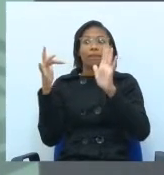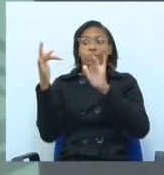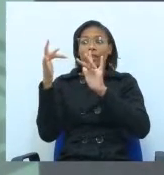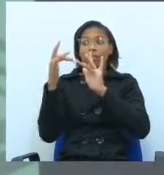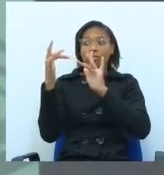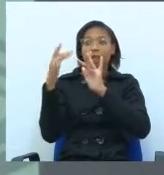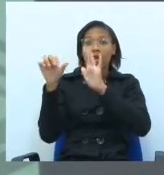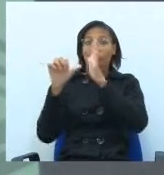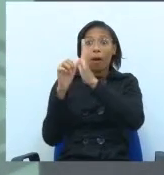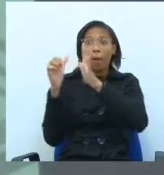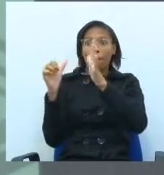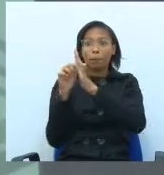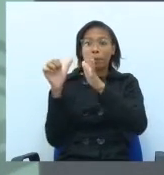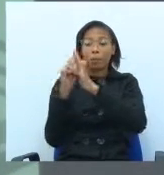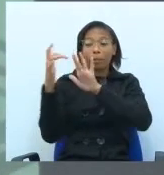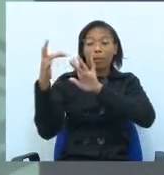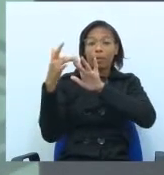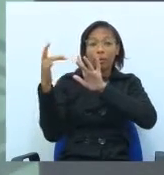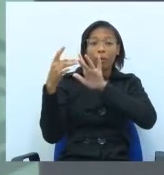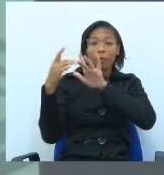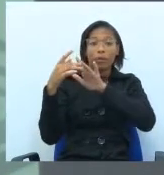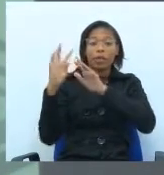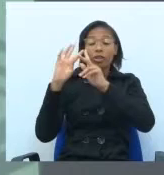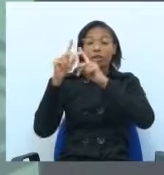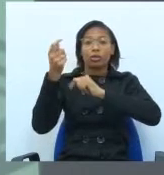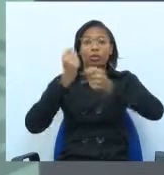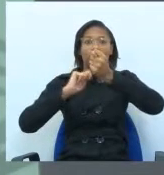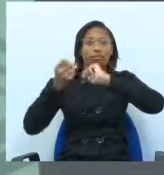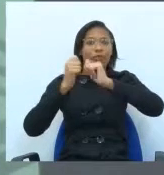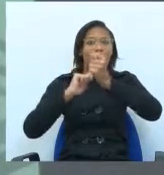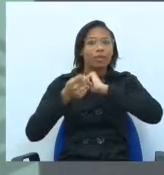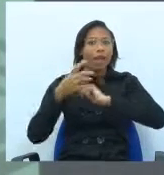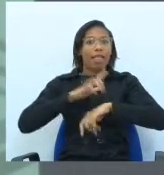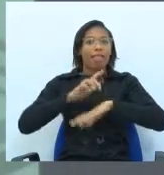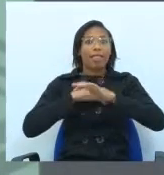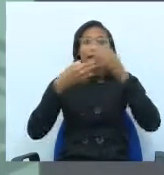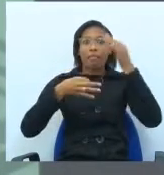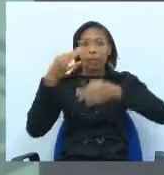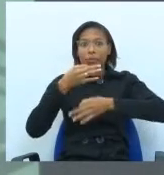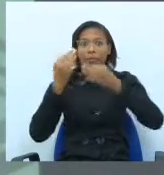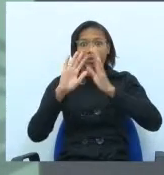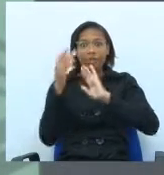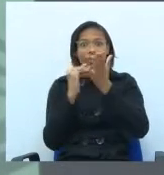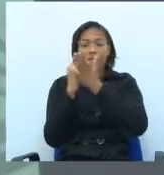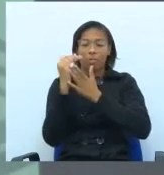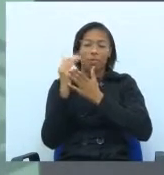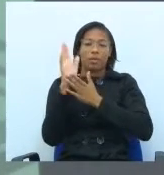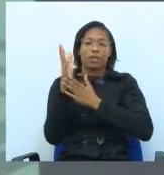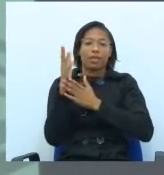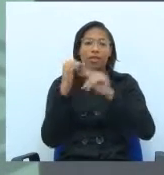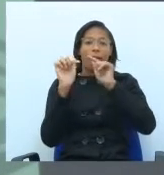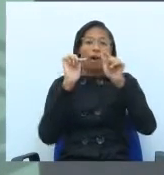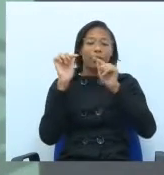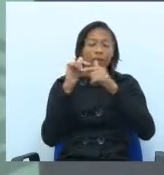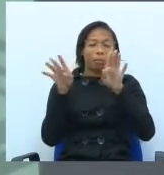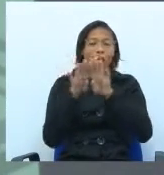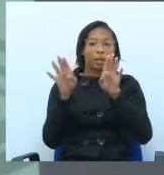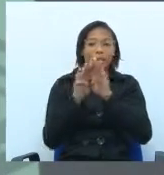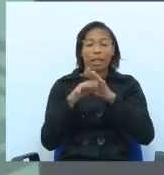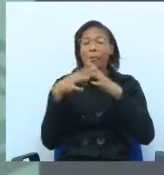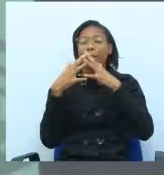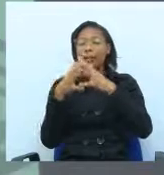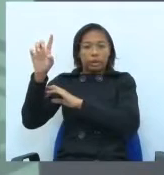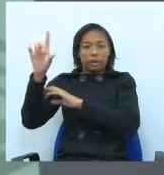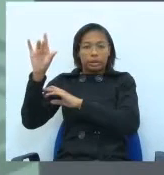lugar, à questão da atividade econômica e, em segundo lugar, a uma política tributária que é absolutamente